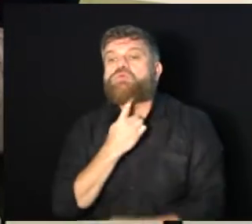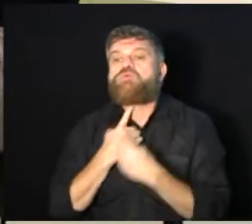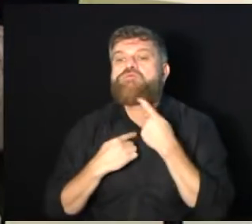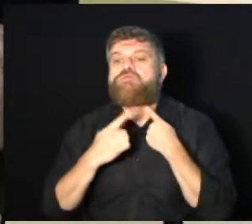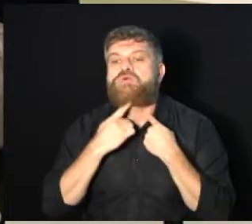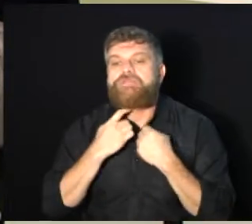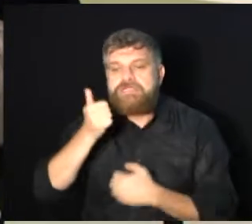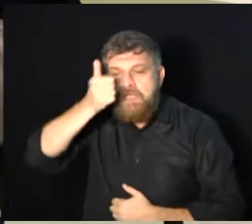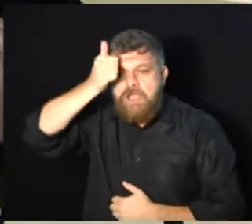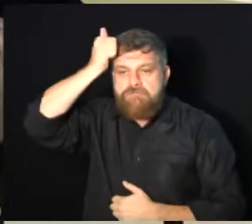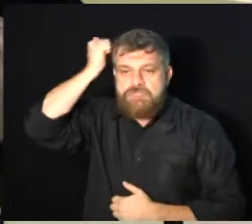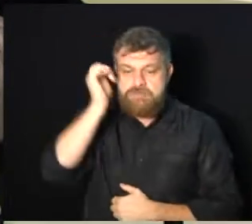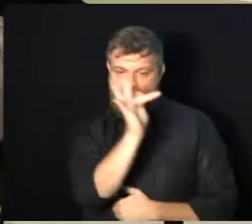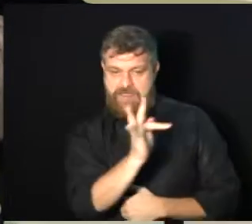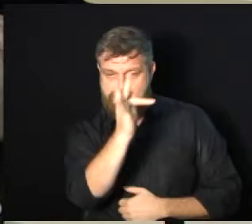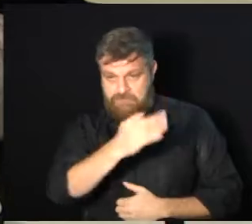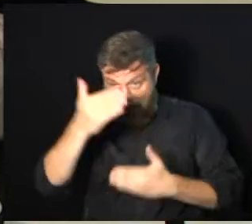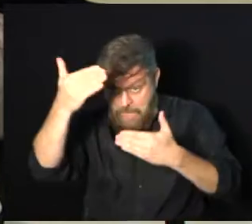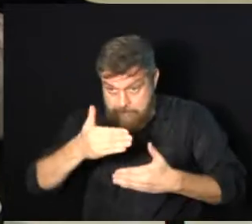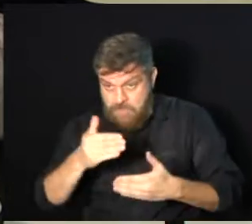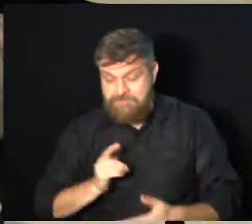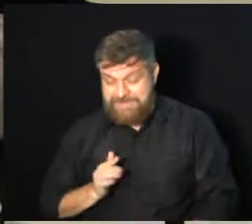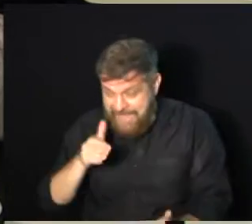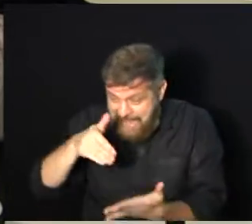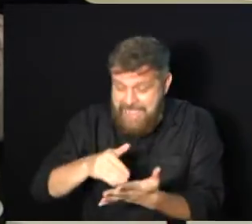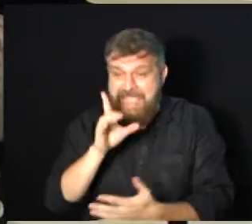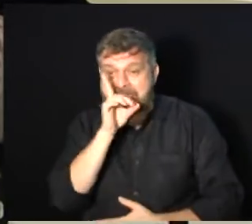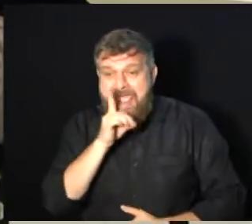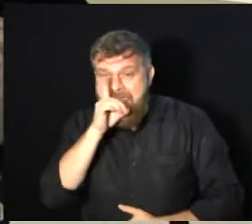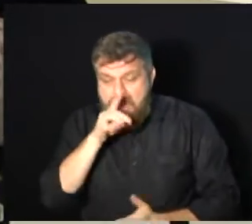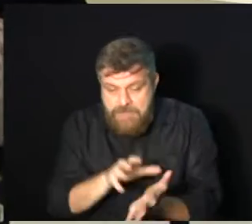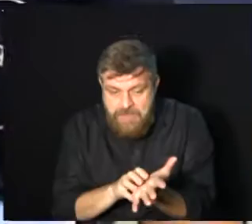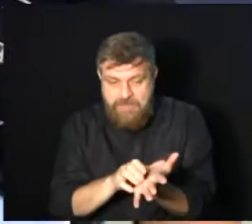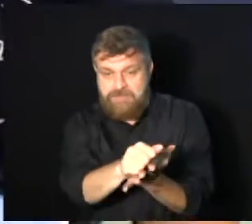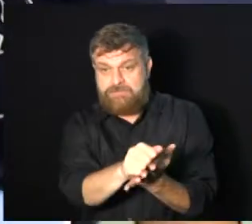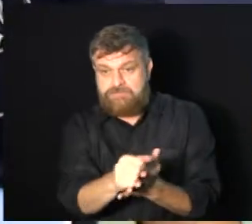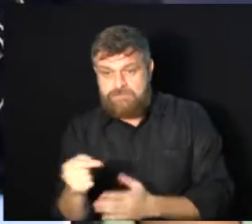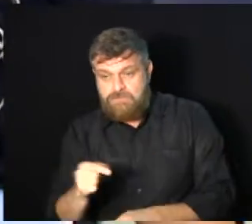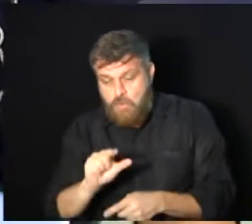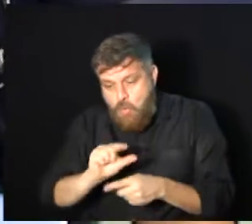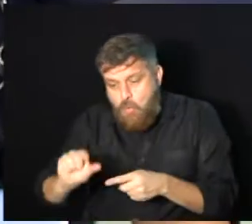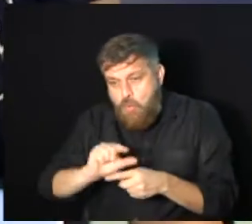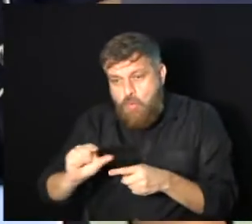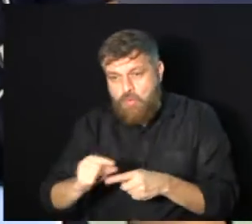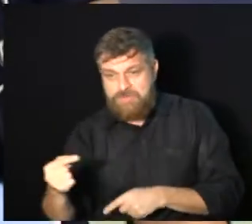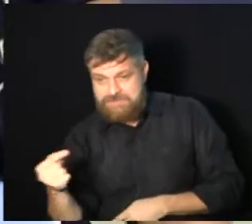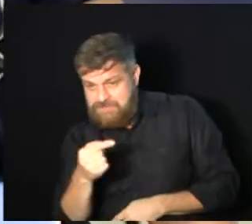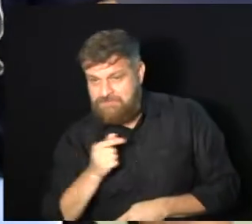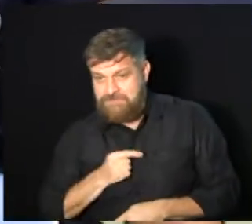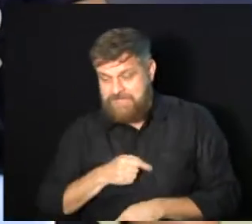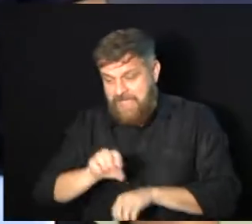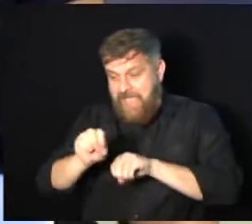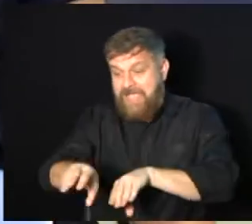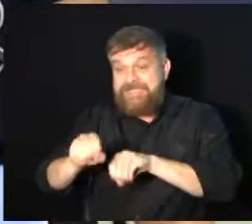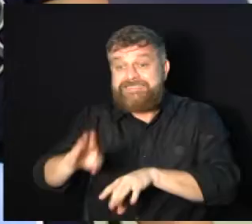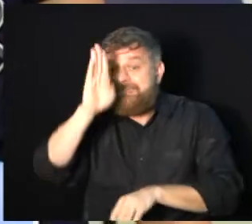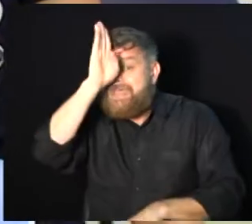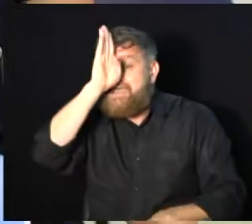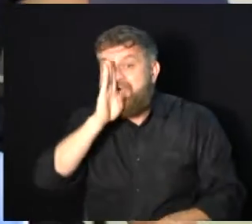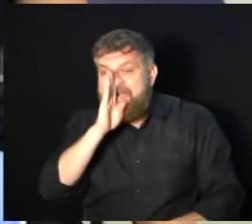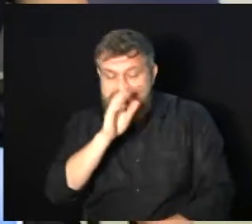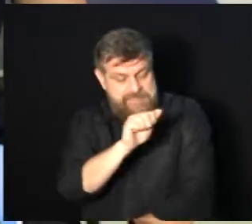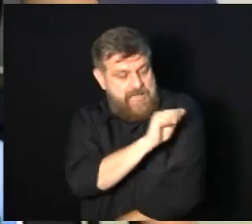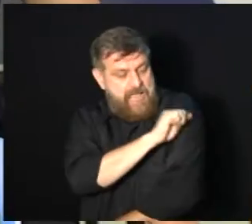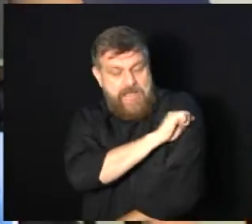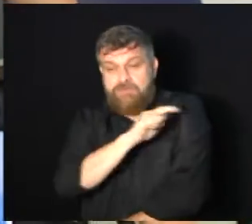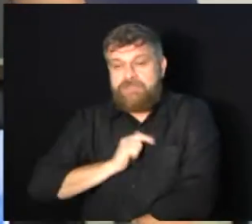região têm até domingo para se inscrever no cursinho popular Zilda Arnes, que oferece aulas gratuitas para estudantes